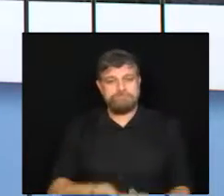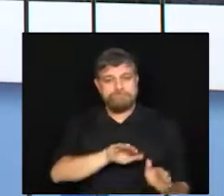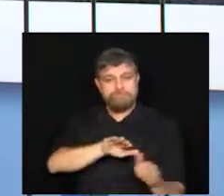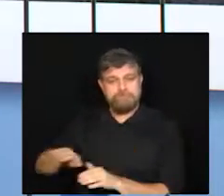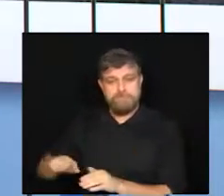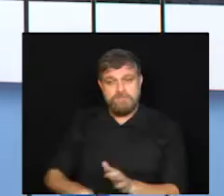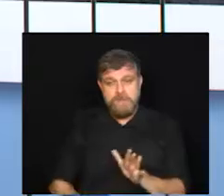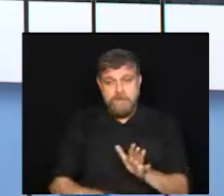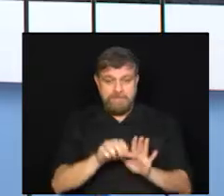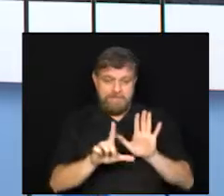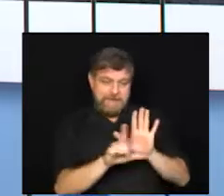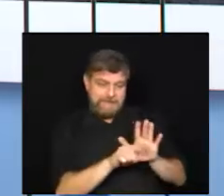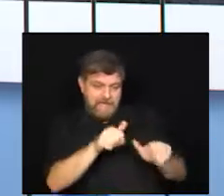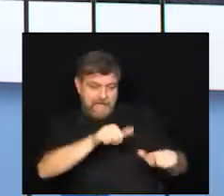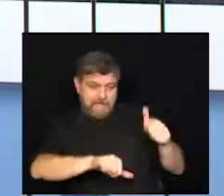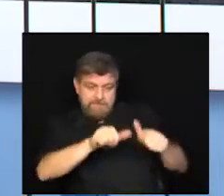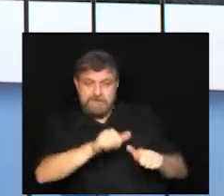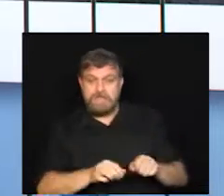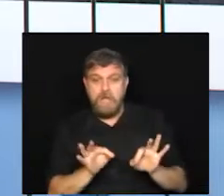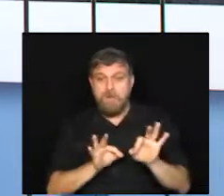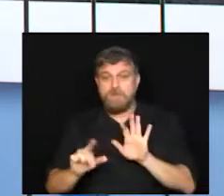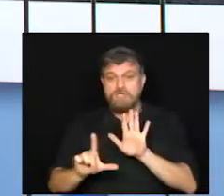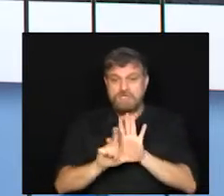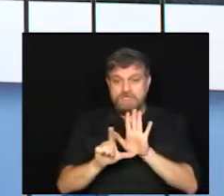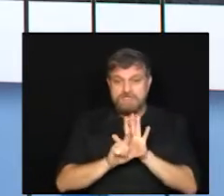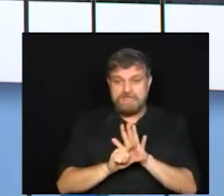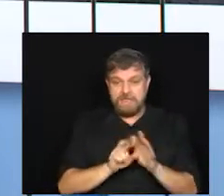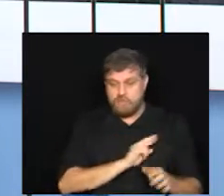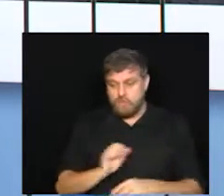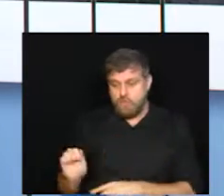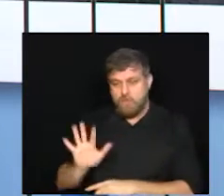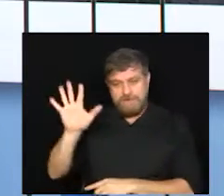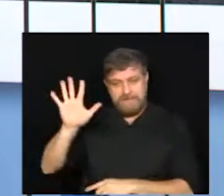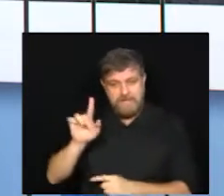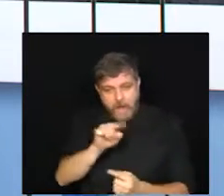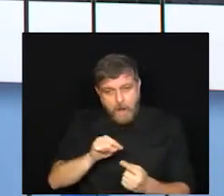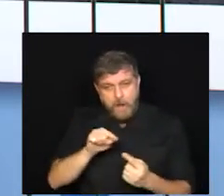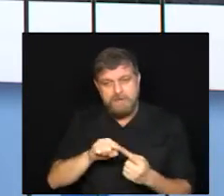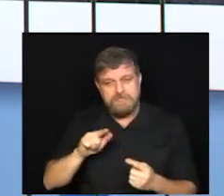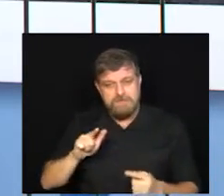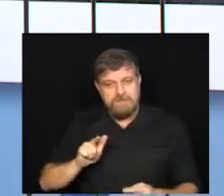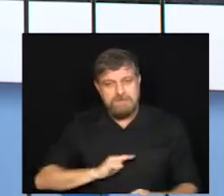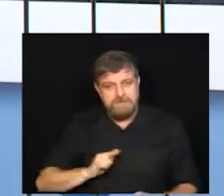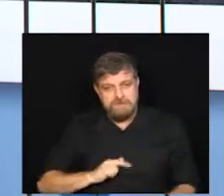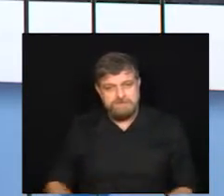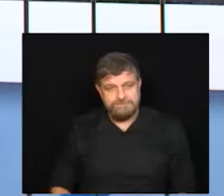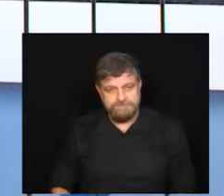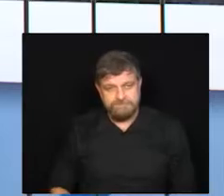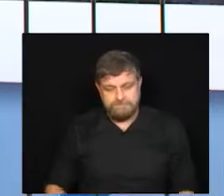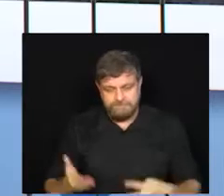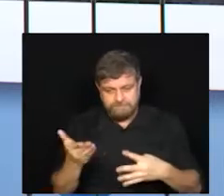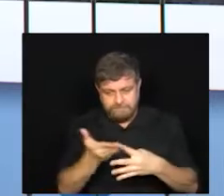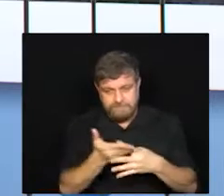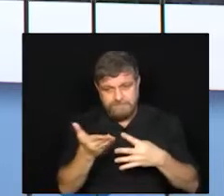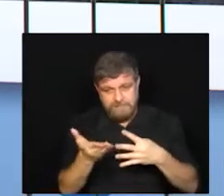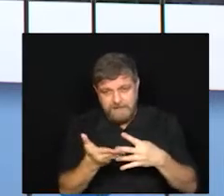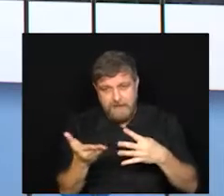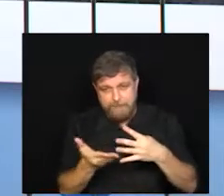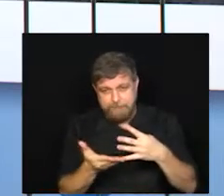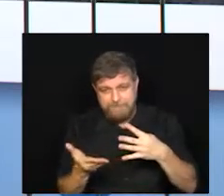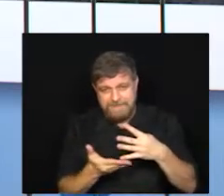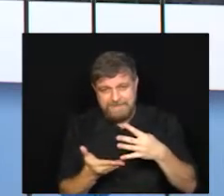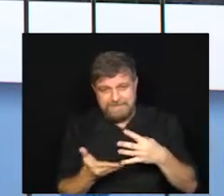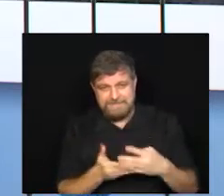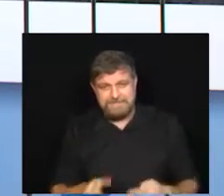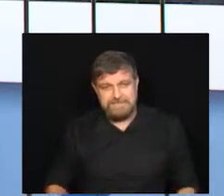em primeira análise o projeto do vereador Rubens Gás, que reduz o valor das parcelas mínimas para o pagamento de